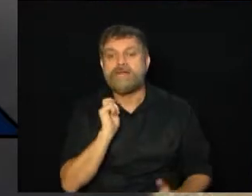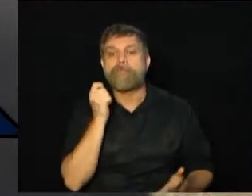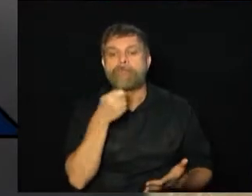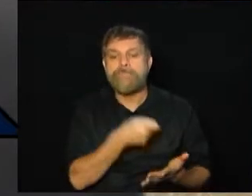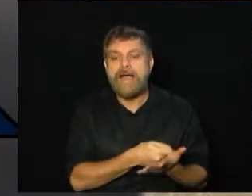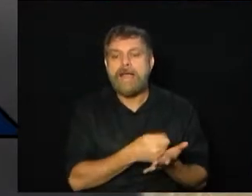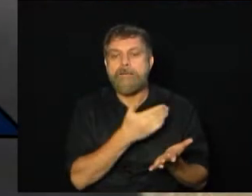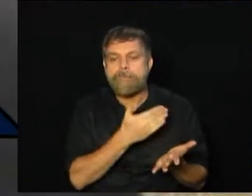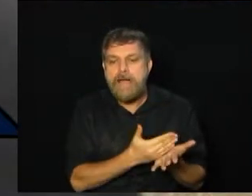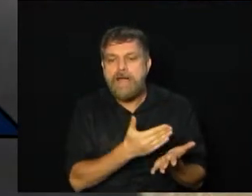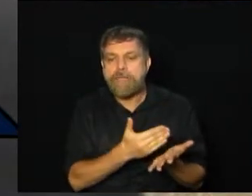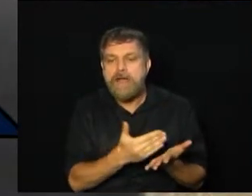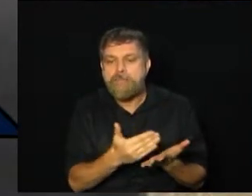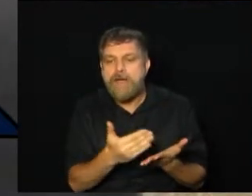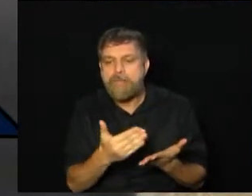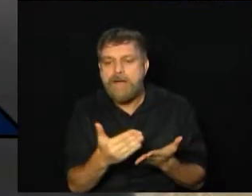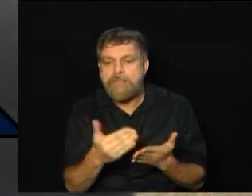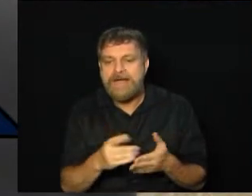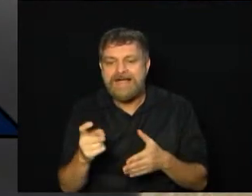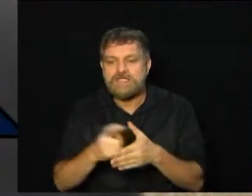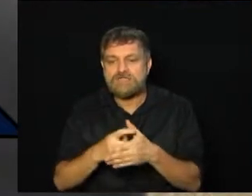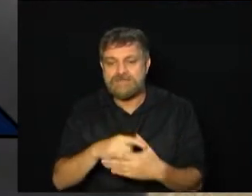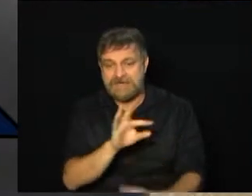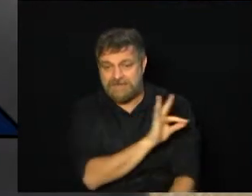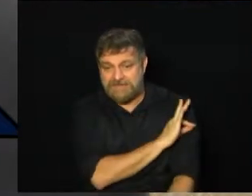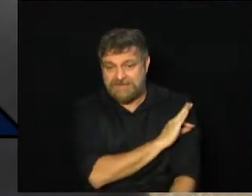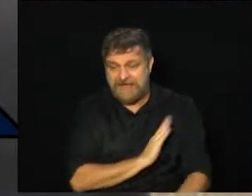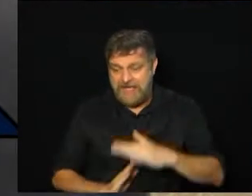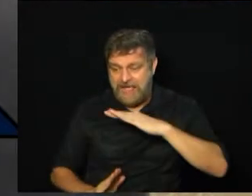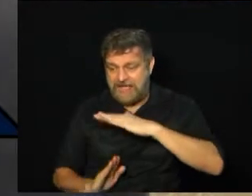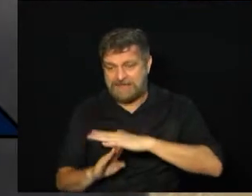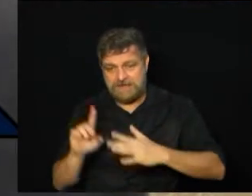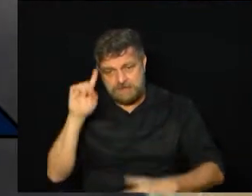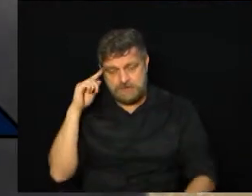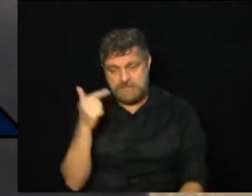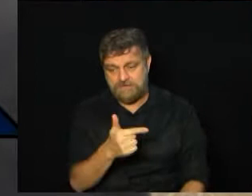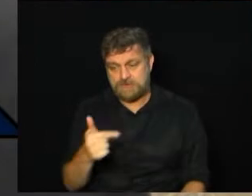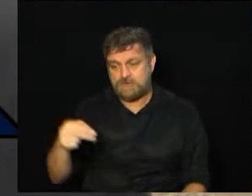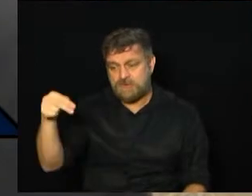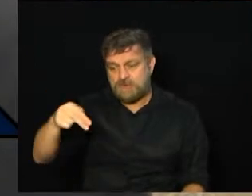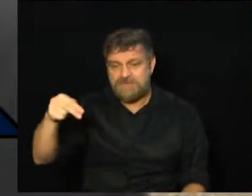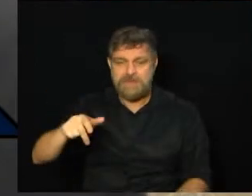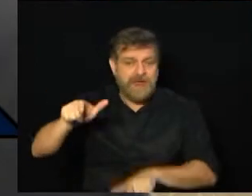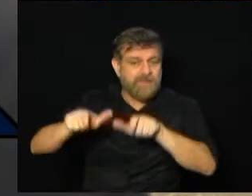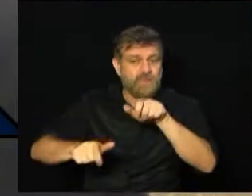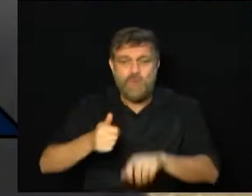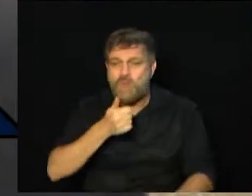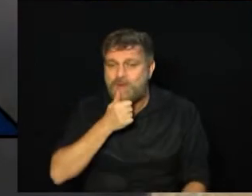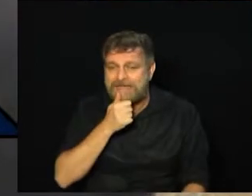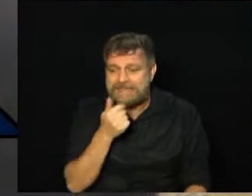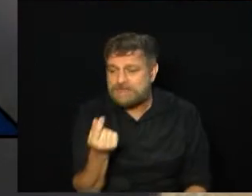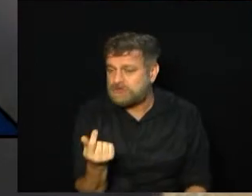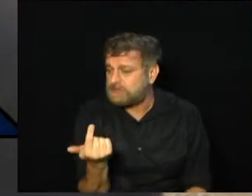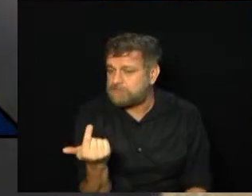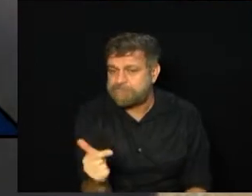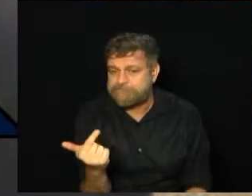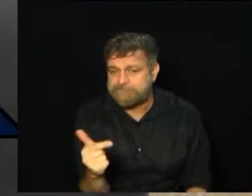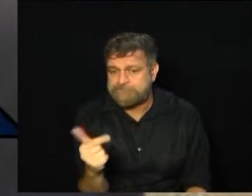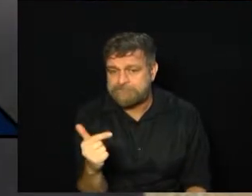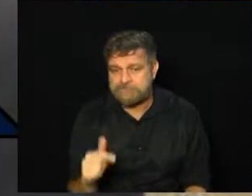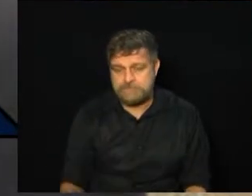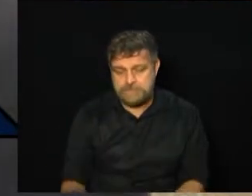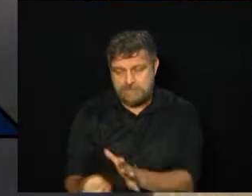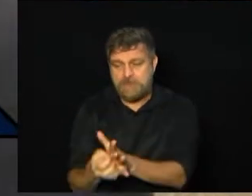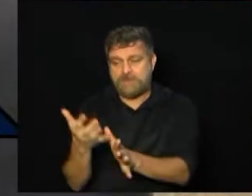fazer essa negociação. Porque mesmo agora, até dia 22 de novembro, muitas pessoas ainda que não vão conseguir. E muitas